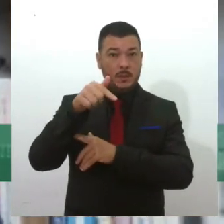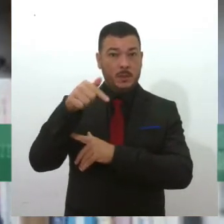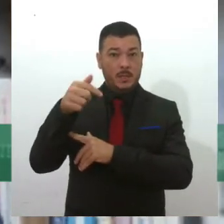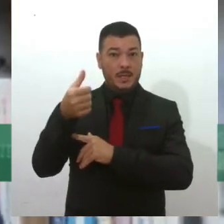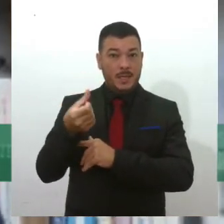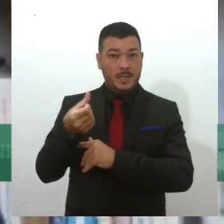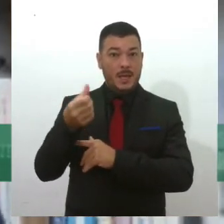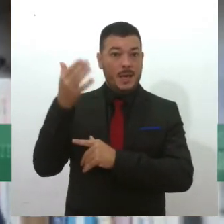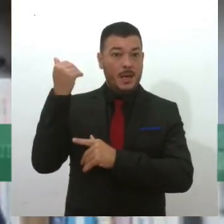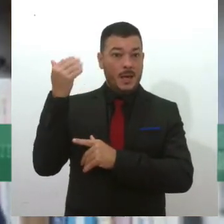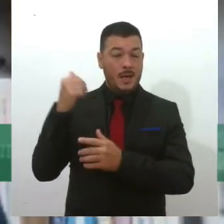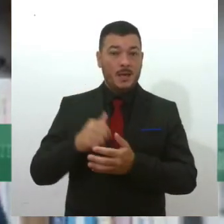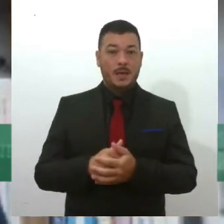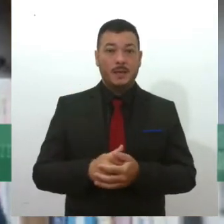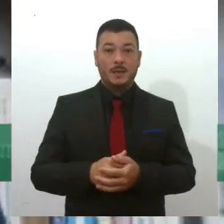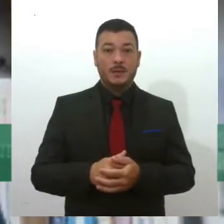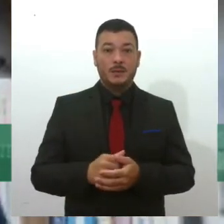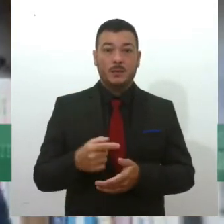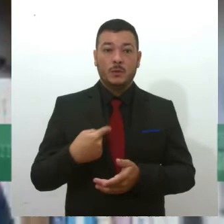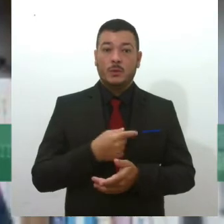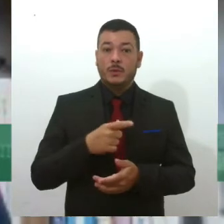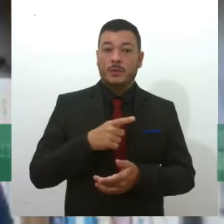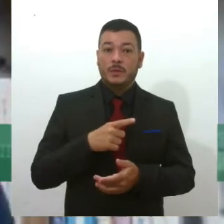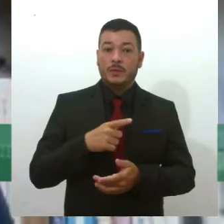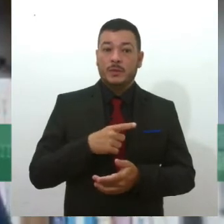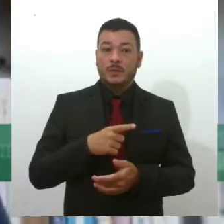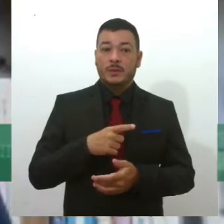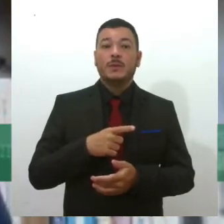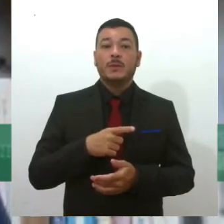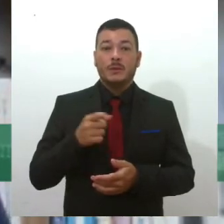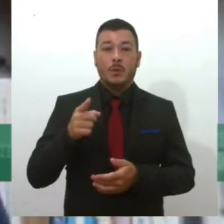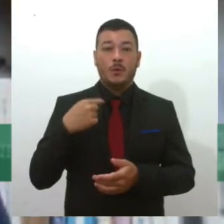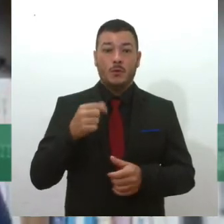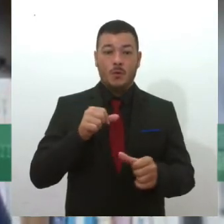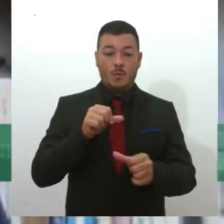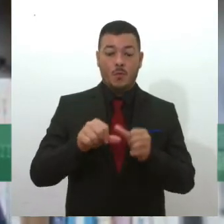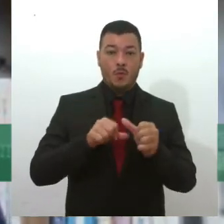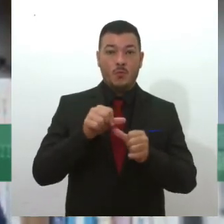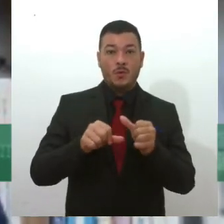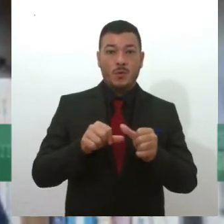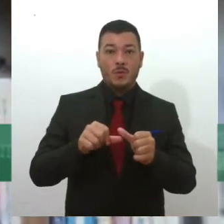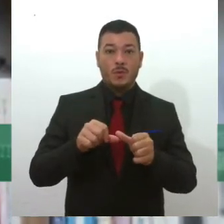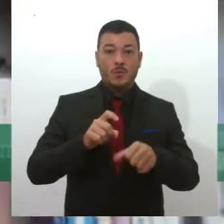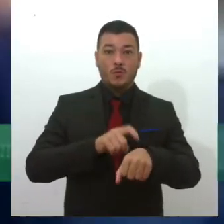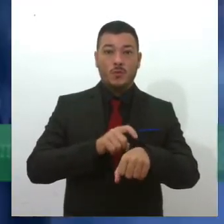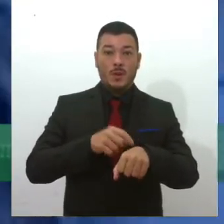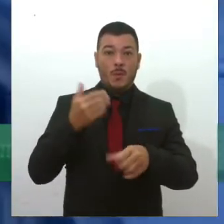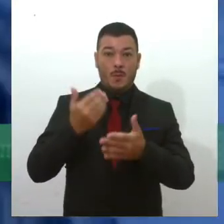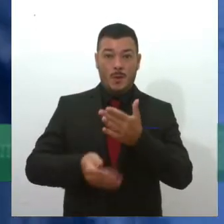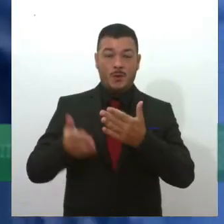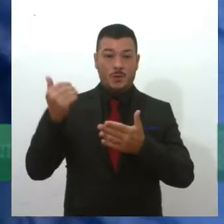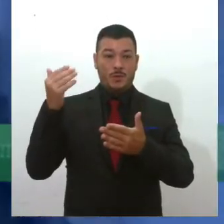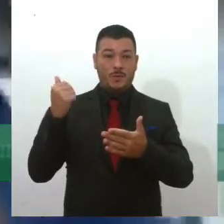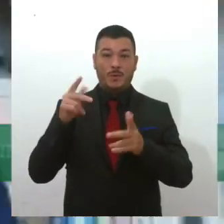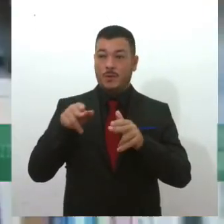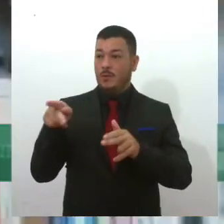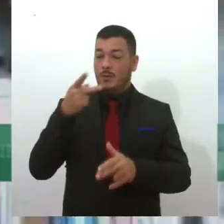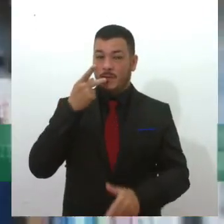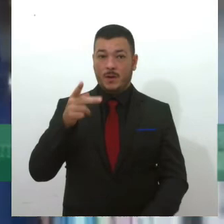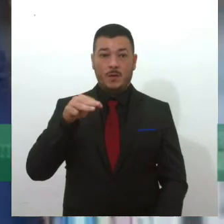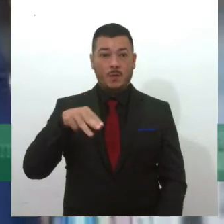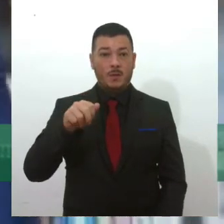1766, né? Nós estamos num processo de recuperação do tempo perdido. E como bem colocou o Manuel, a lei